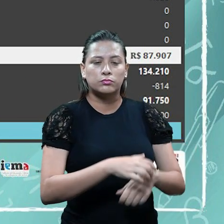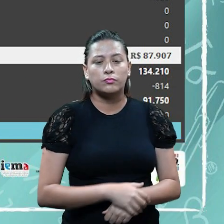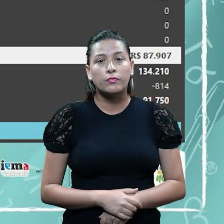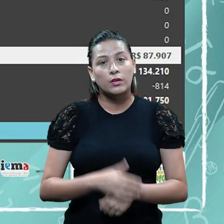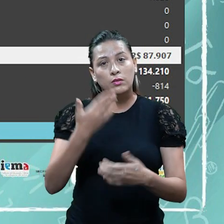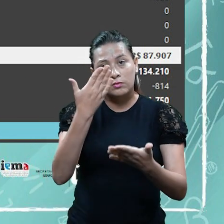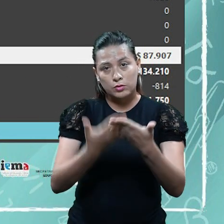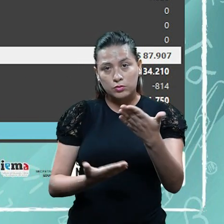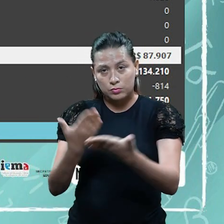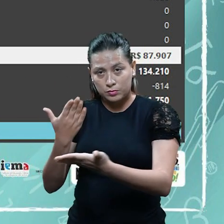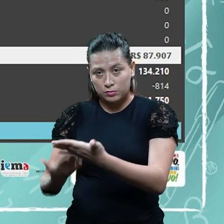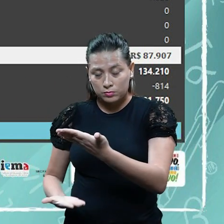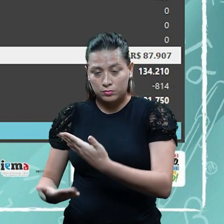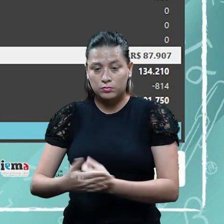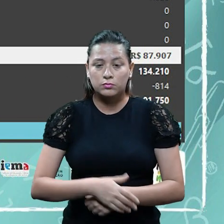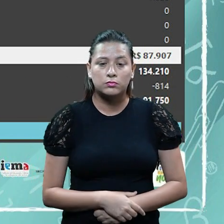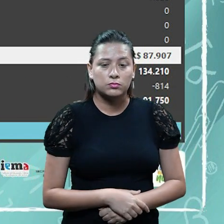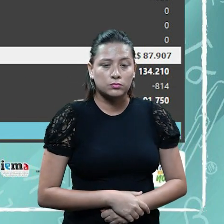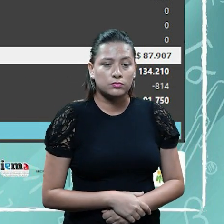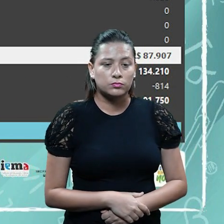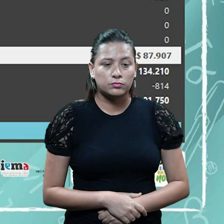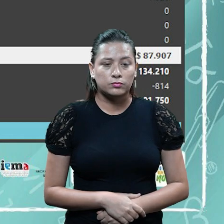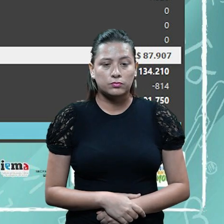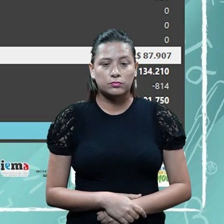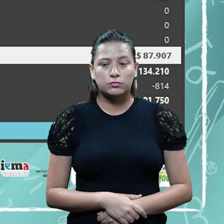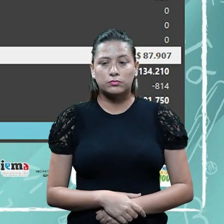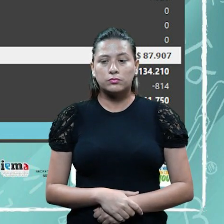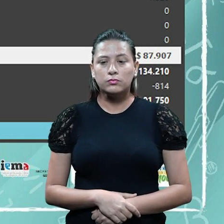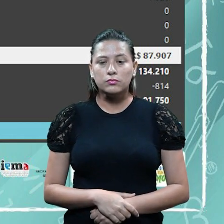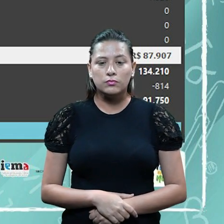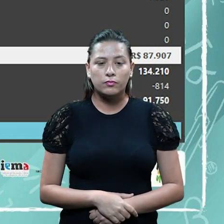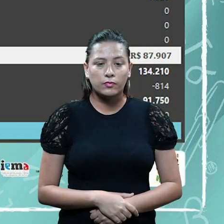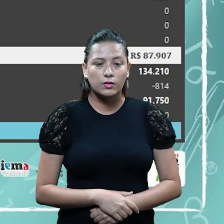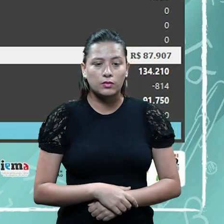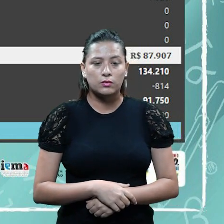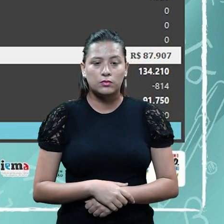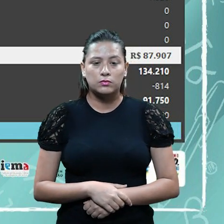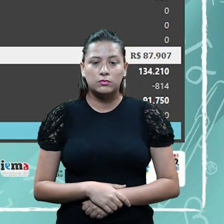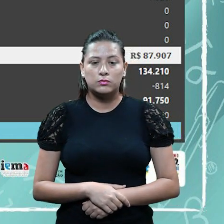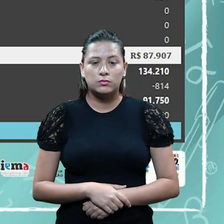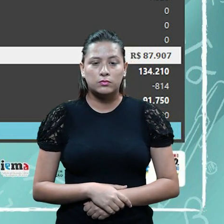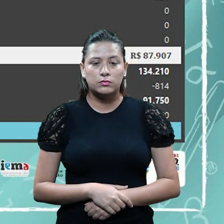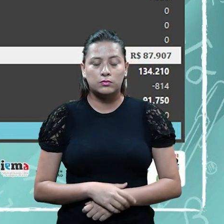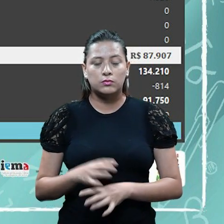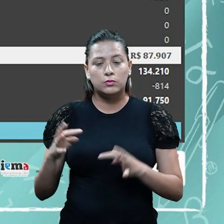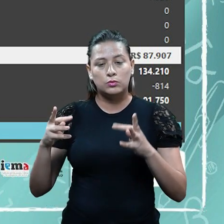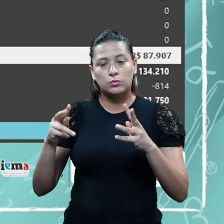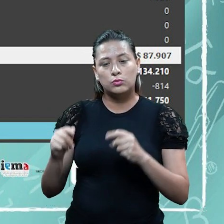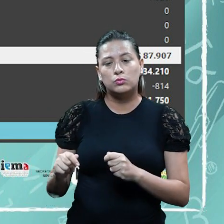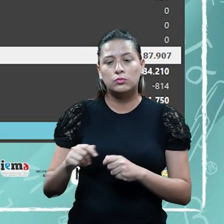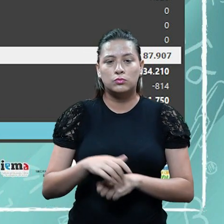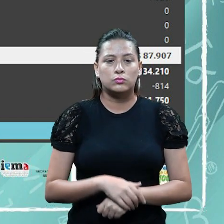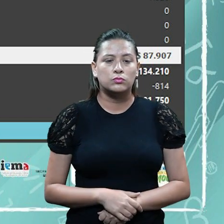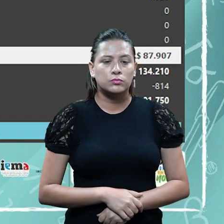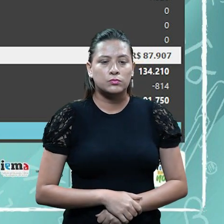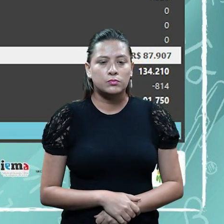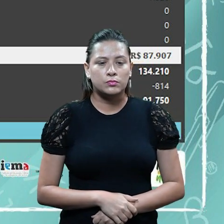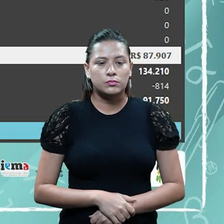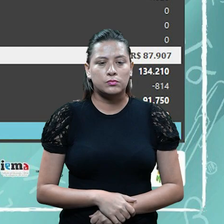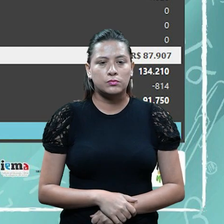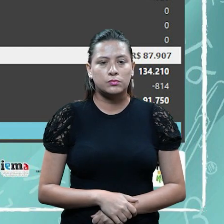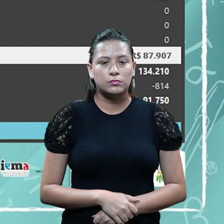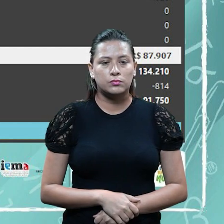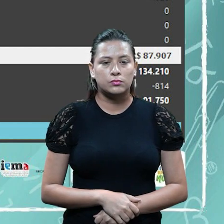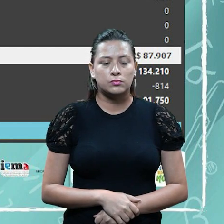foi descontado. E no final eu tive aqui o total de custos operacionais, 10 mil para janeiro, 11 mil